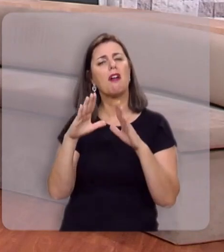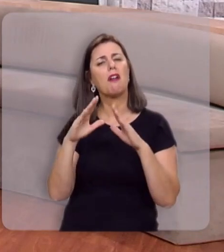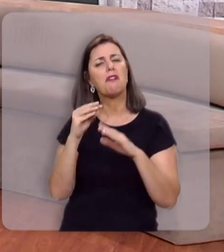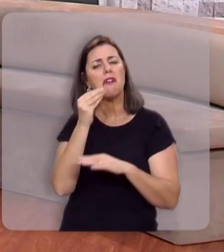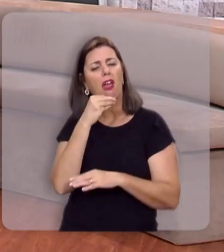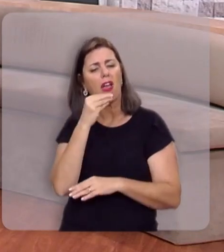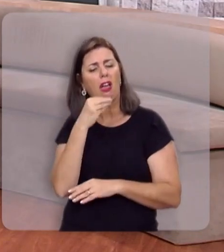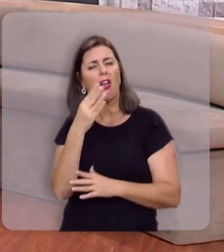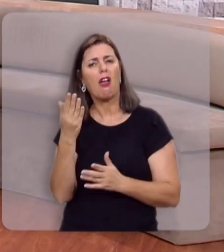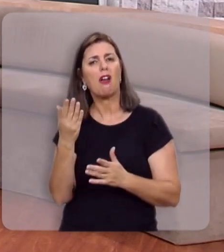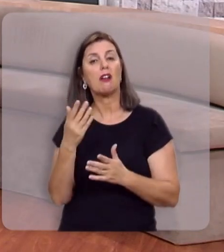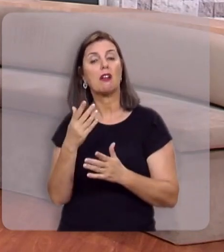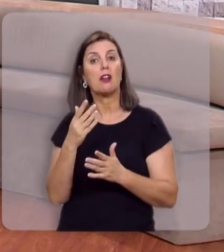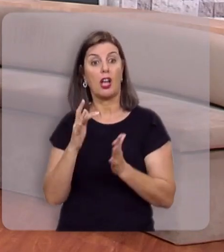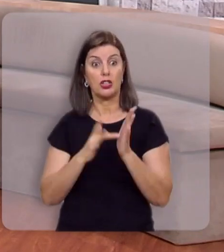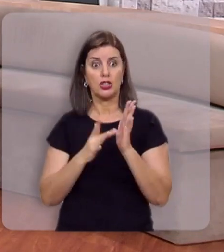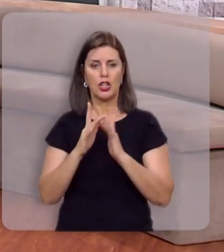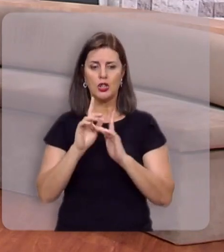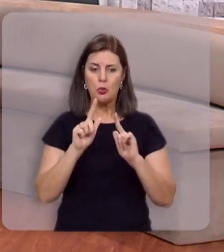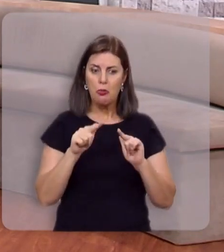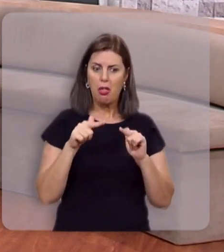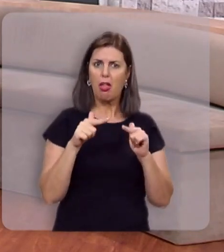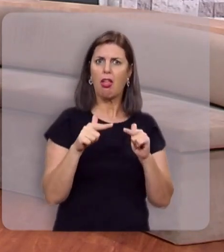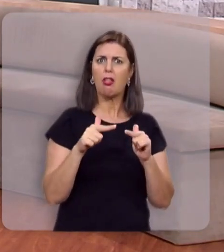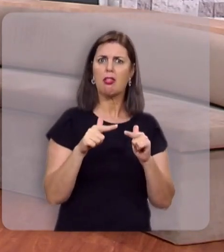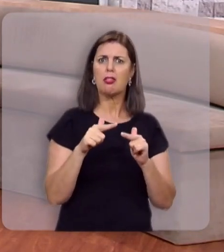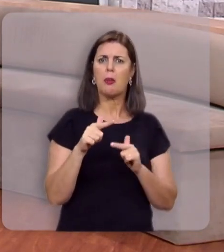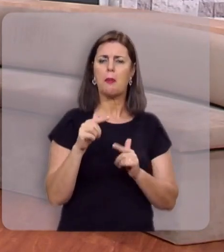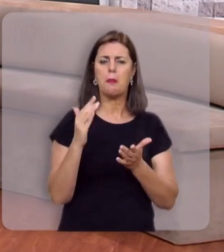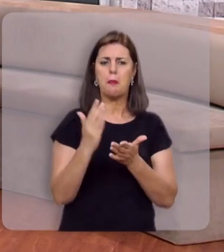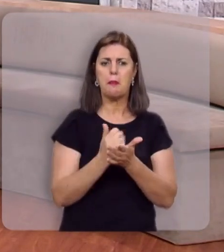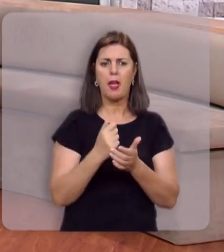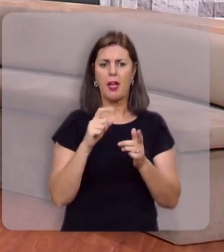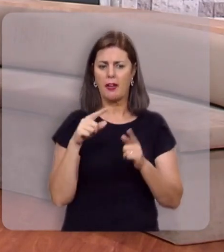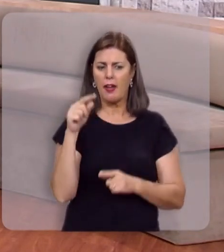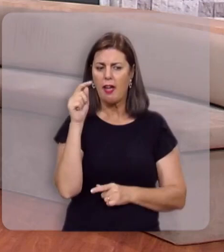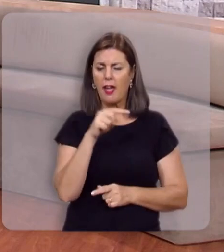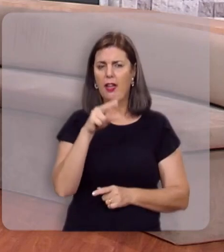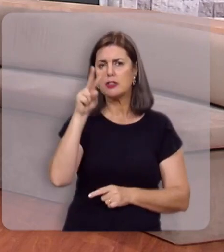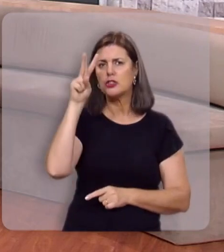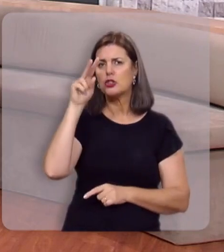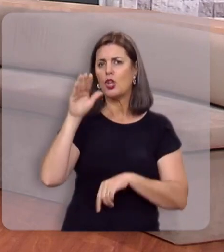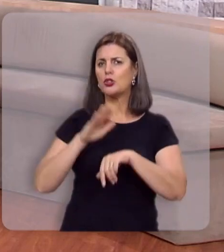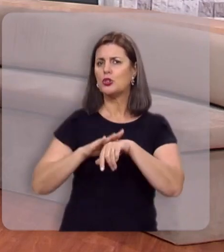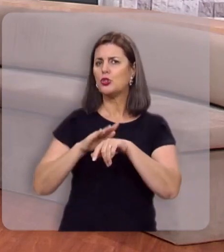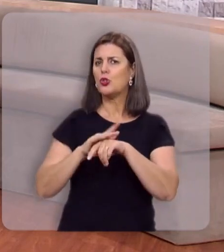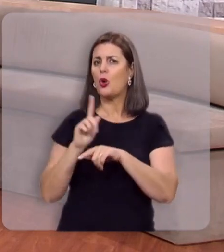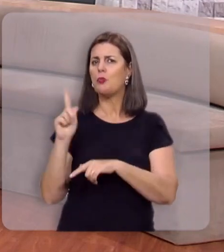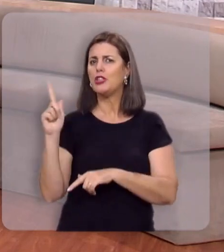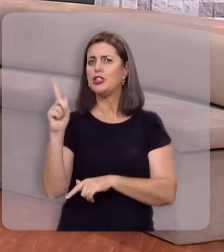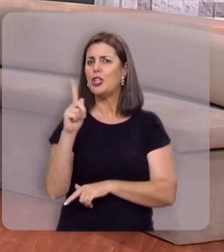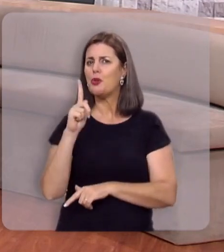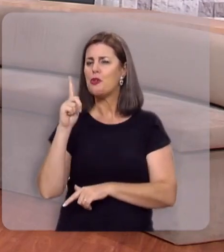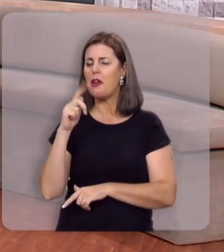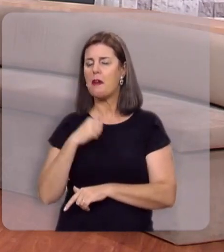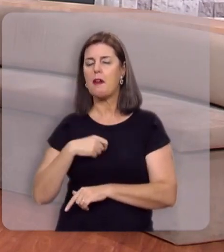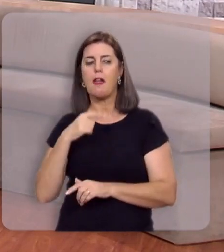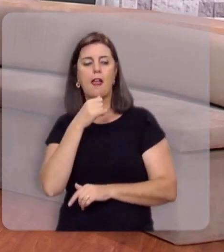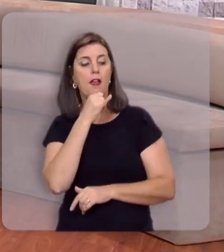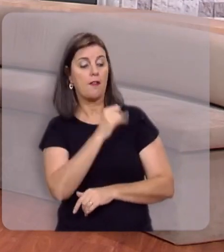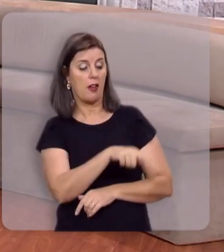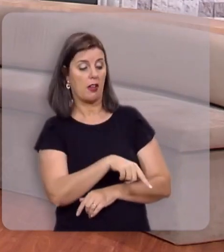tépidas. E Jesus então pega este gancho da geografia e diz assim para a